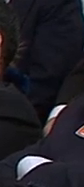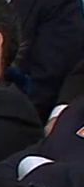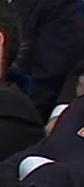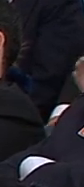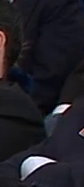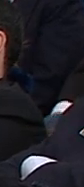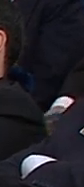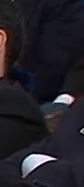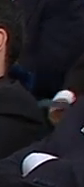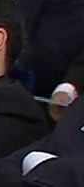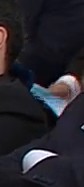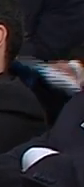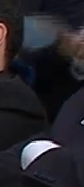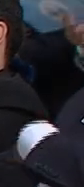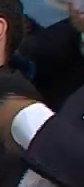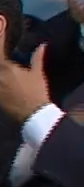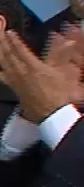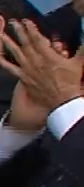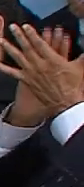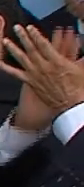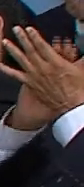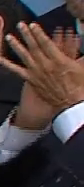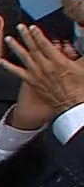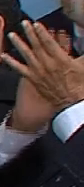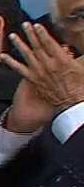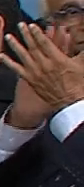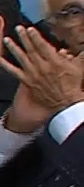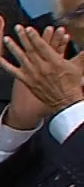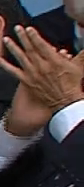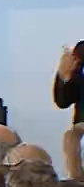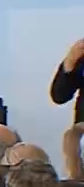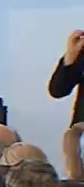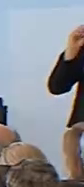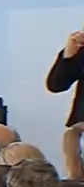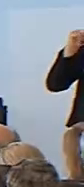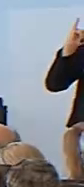Oliveira que muito nos tem ajudado também no